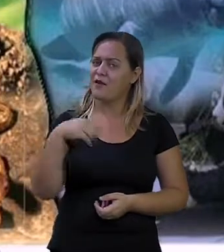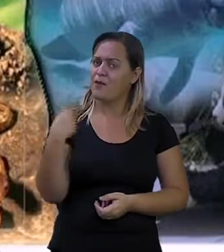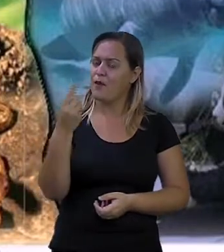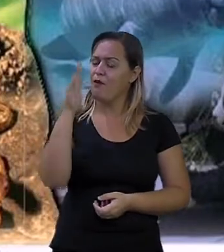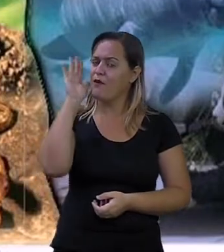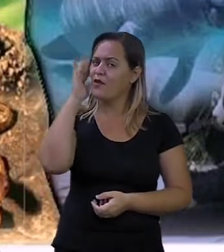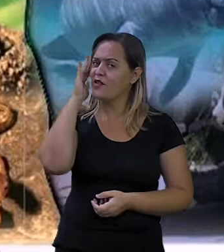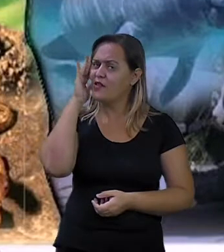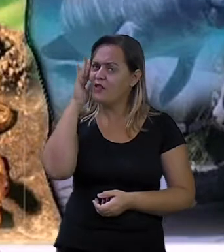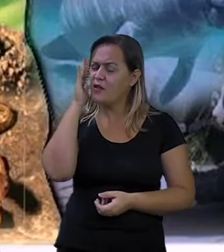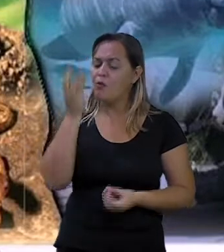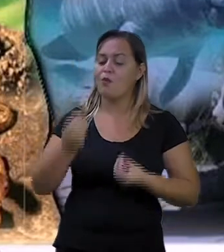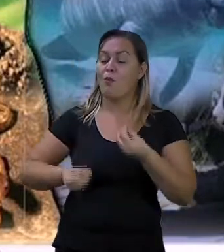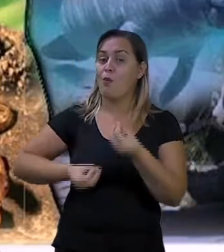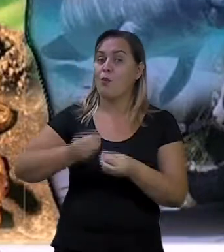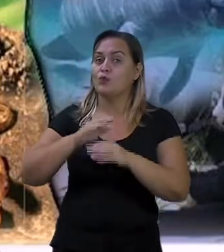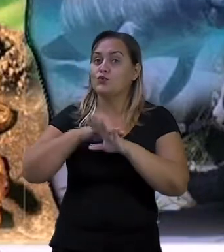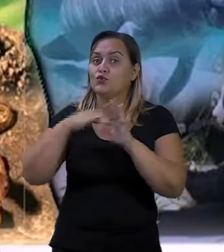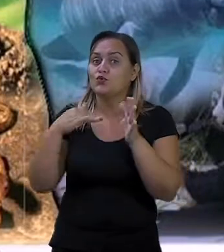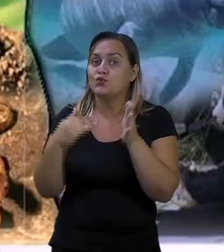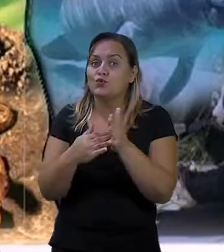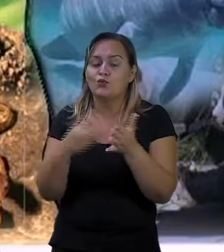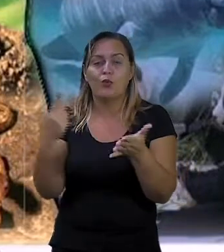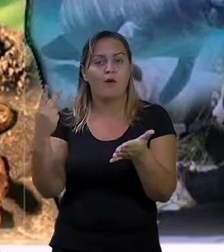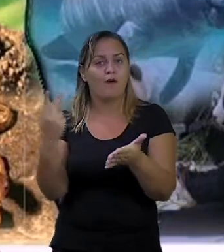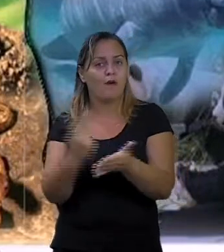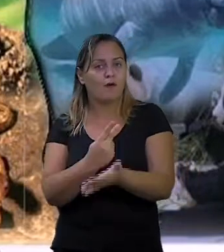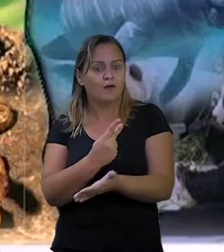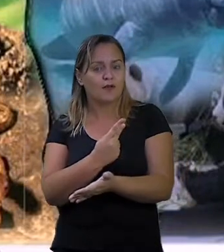compreender como tudo ao nosso redor funciona?